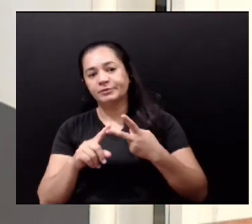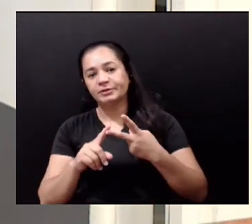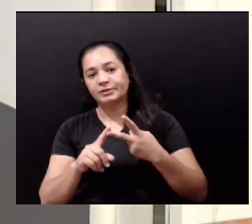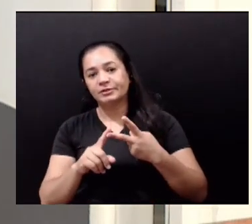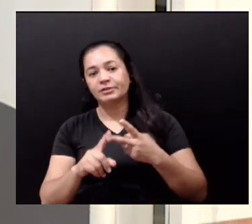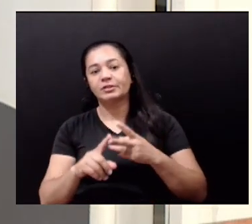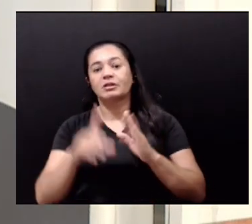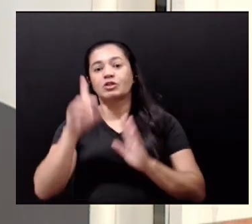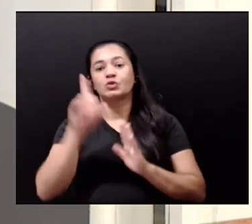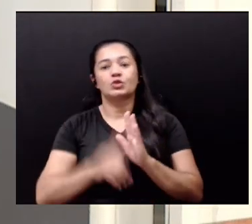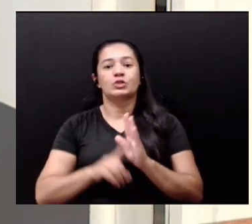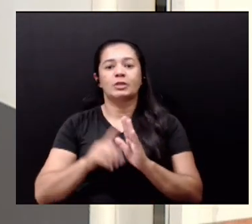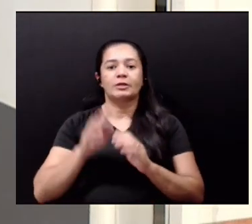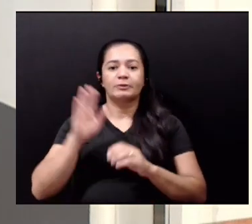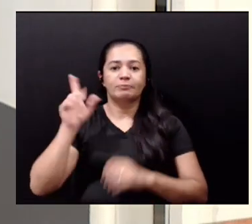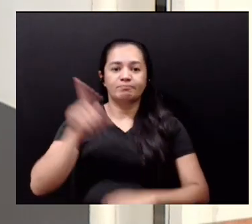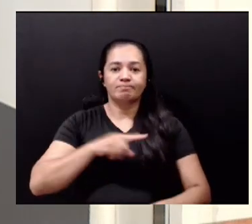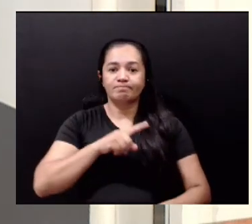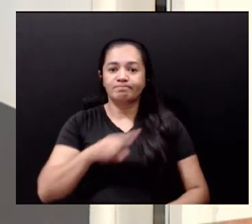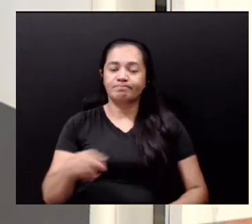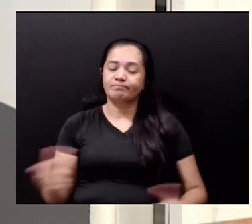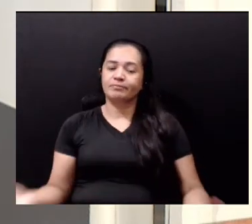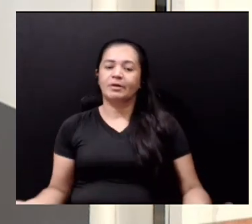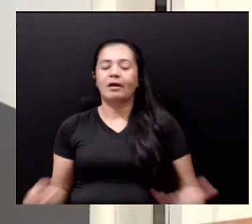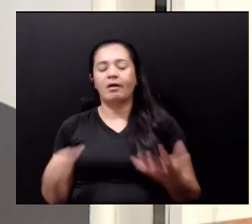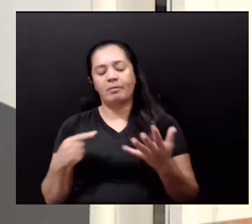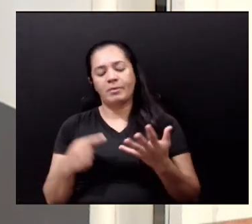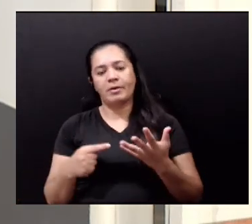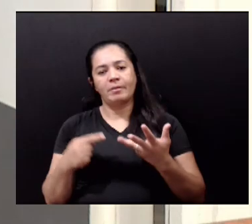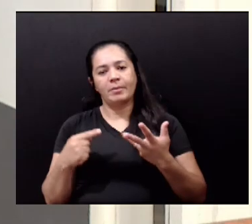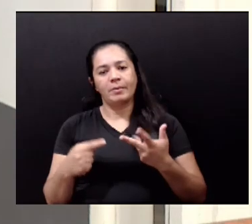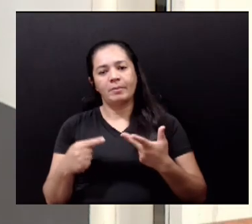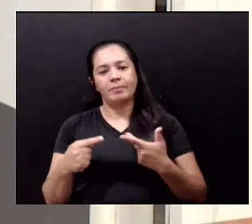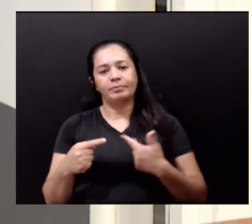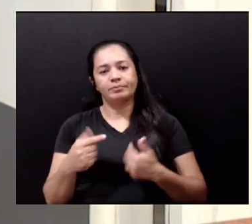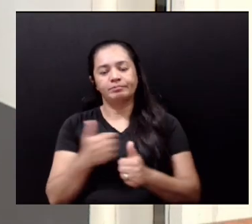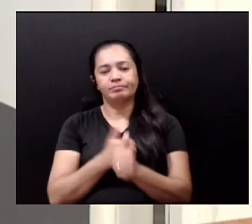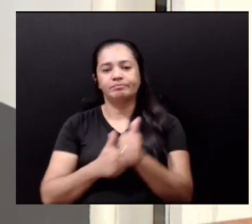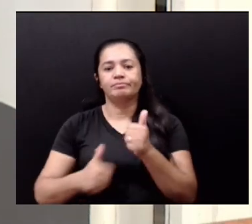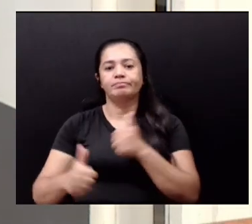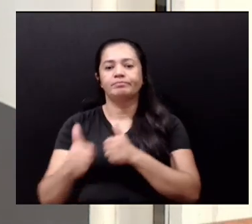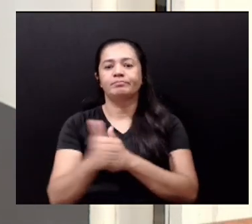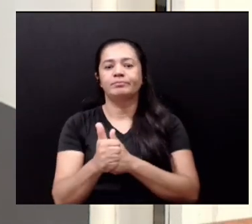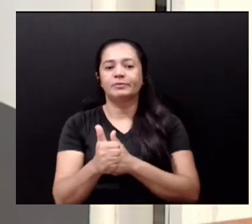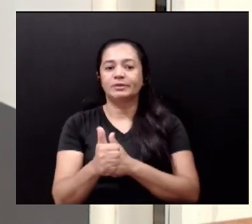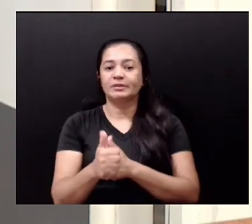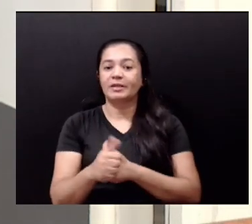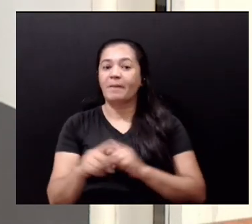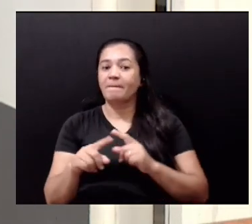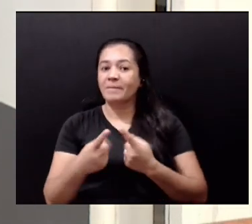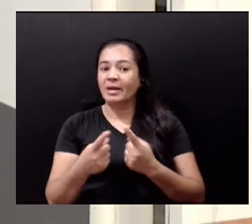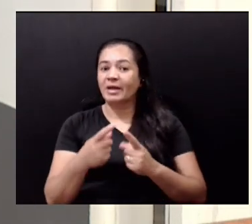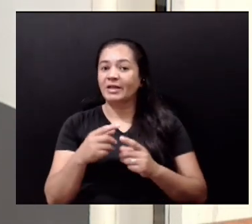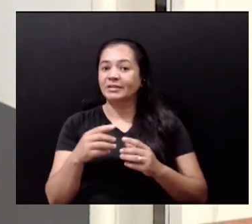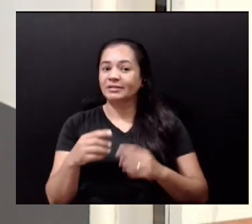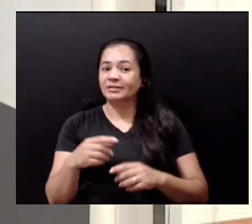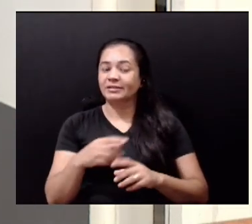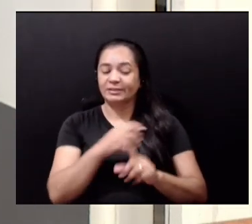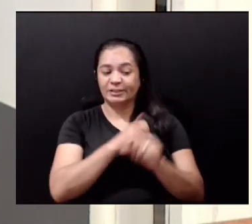e aí vão entrando esses protagonistas, né? Quando eu chego na assistência também, na assistência social em